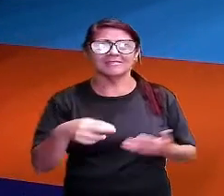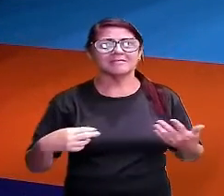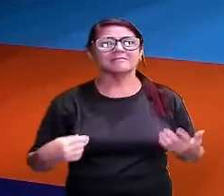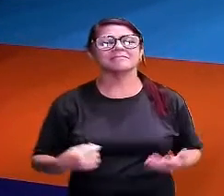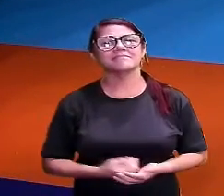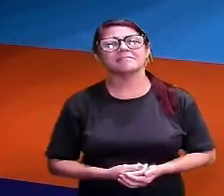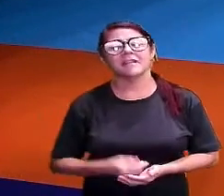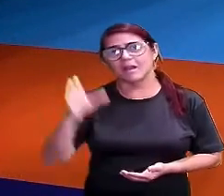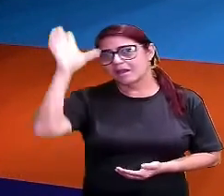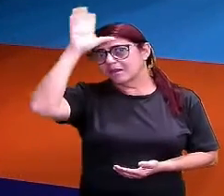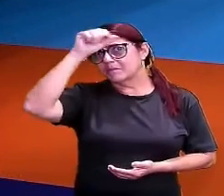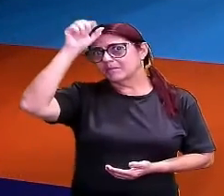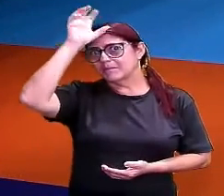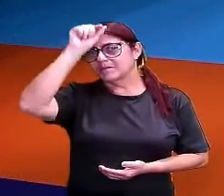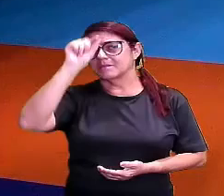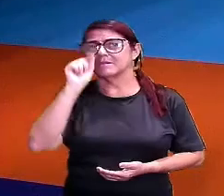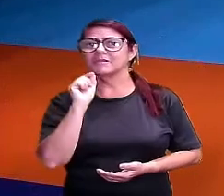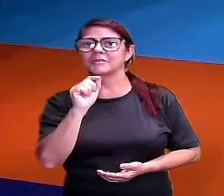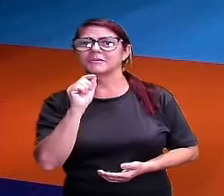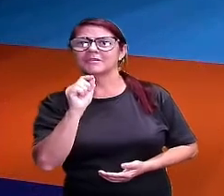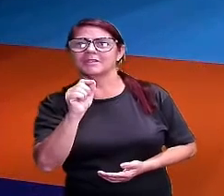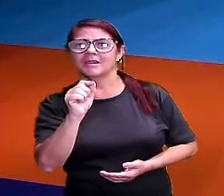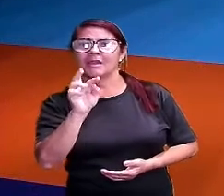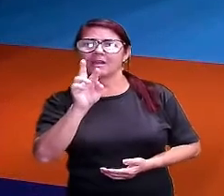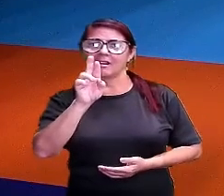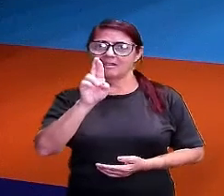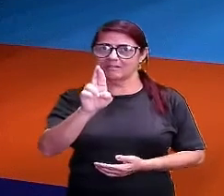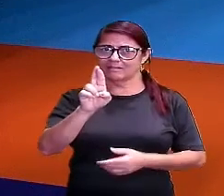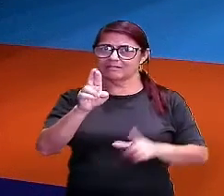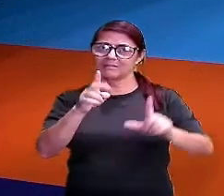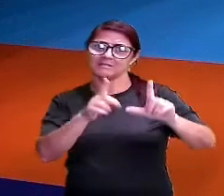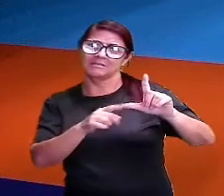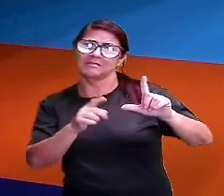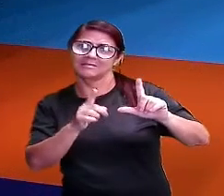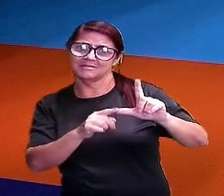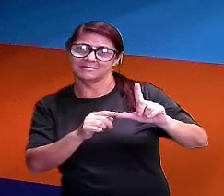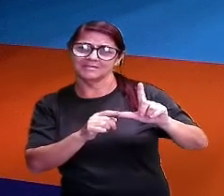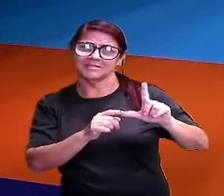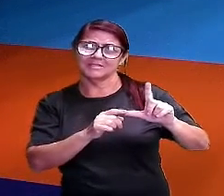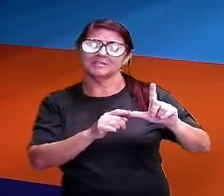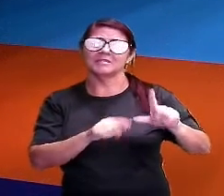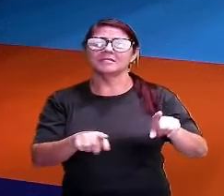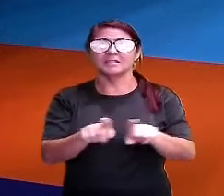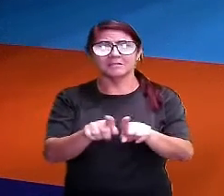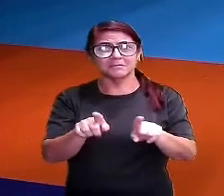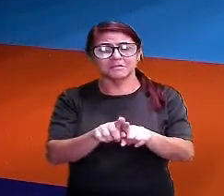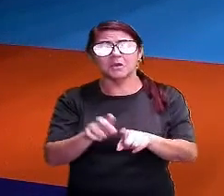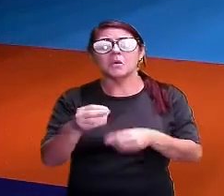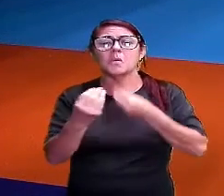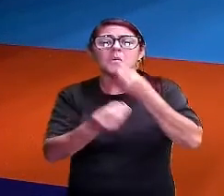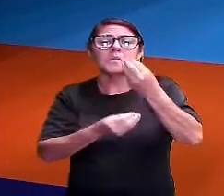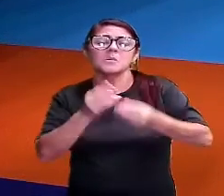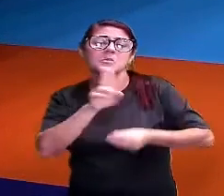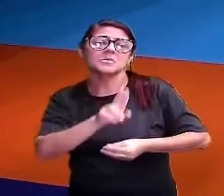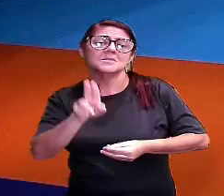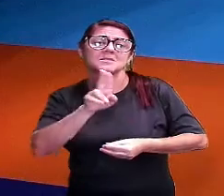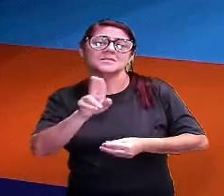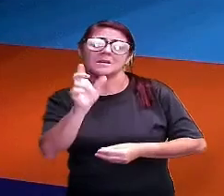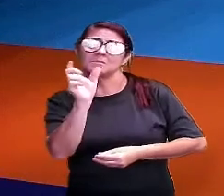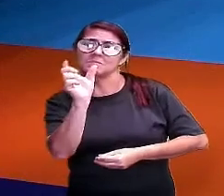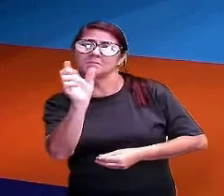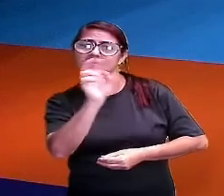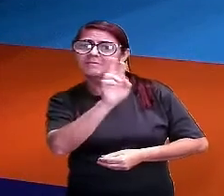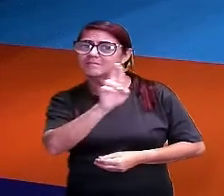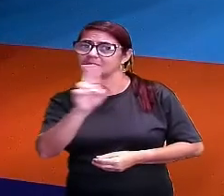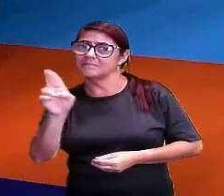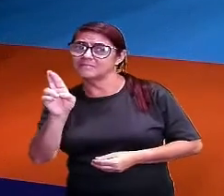vai aprender um pouquinho sobre essa letrinha aí, que é o R, e o uso do RR, quando eu vou usar um e quando eu vou usar